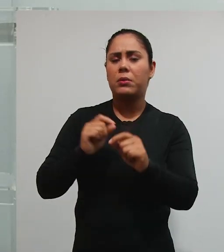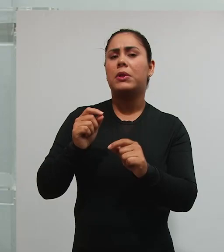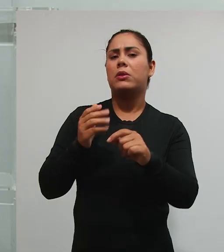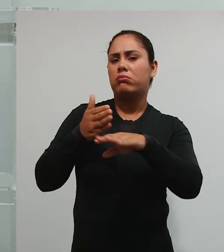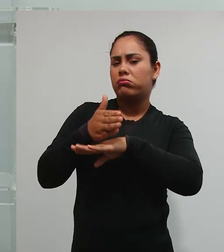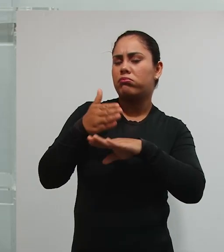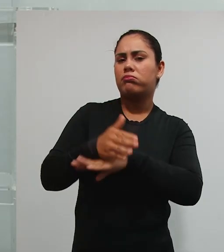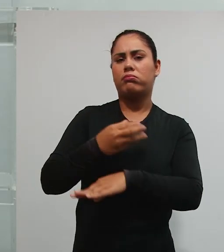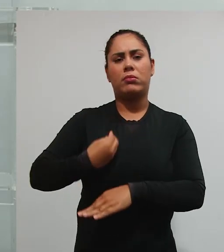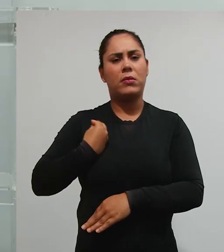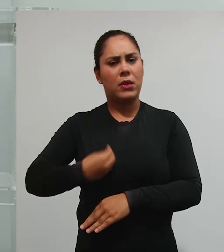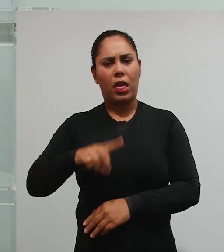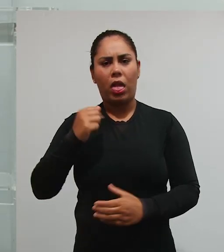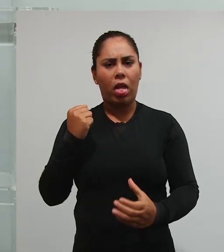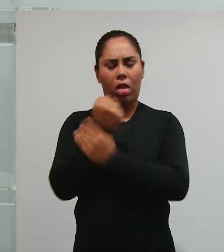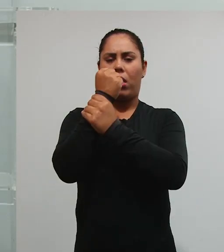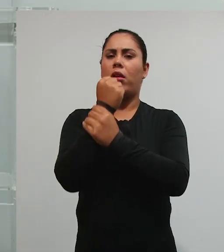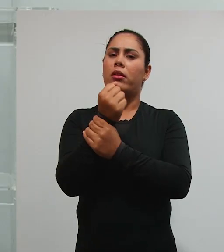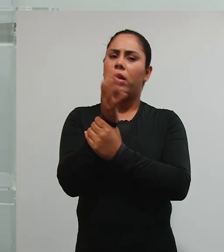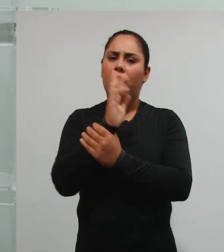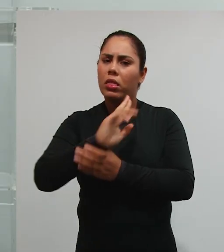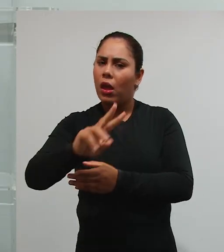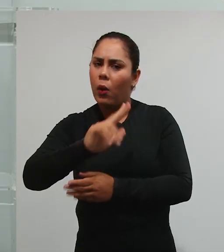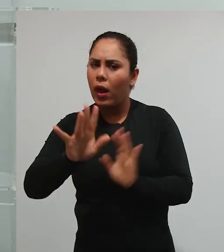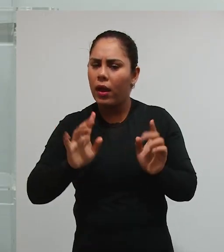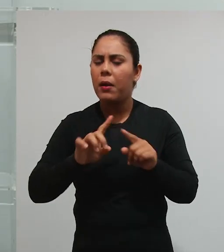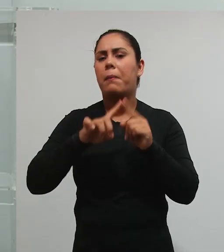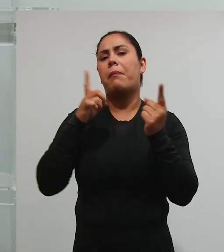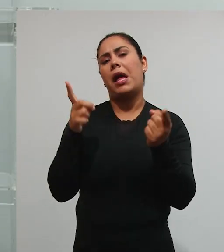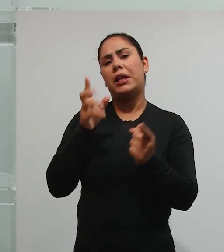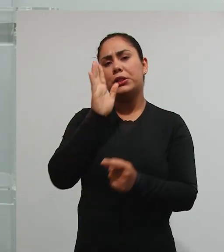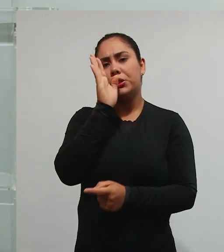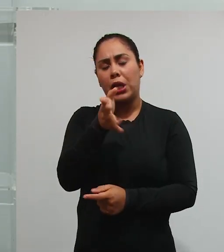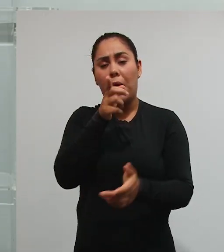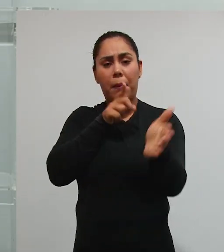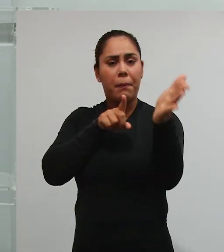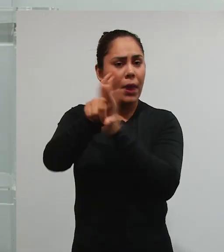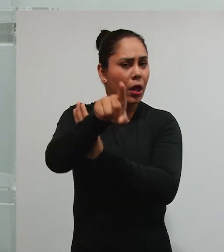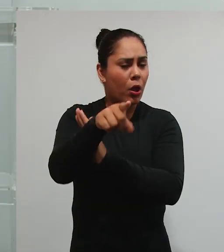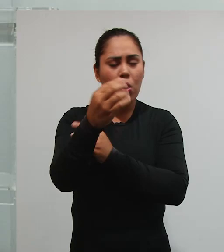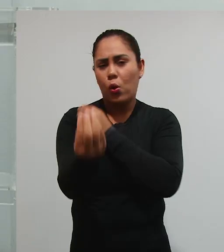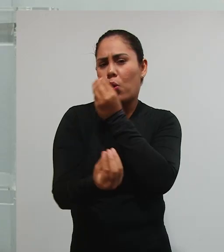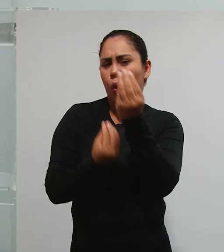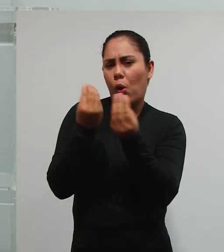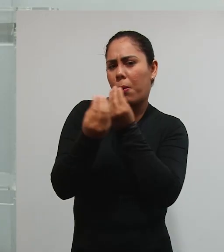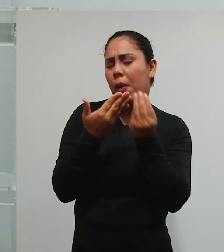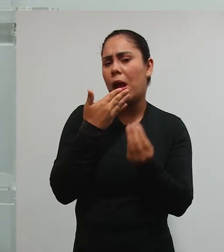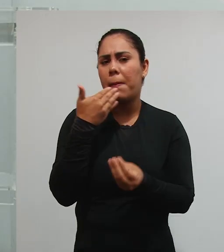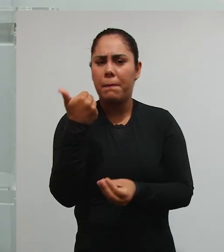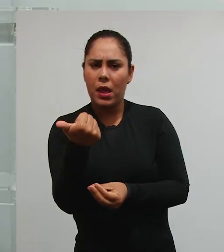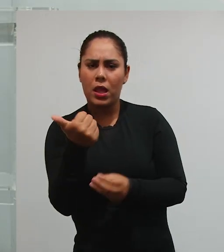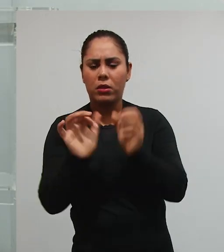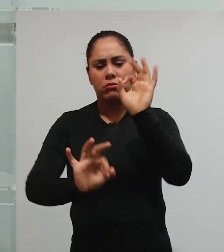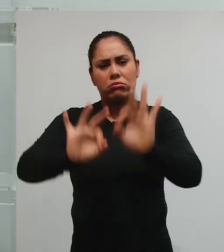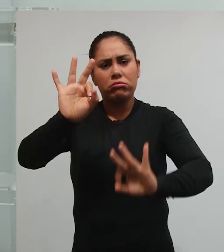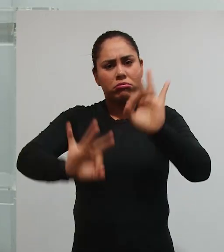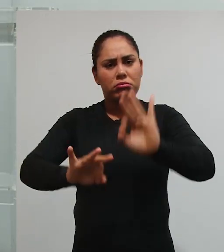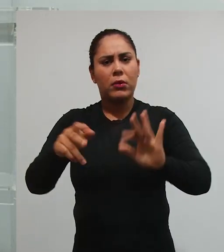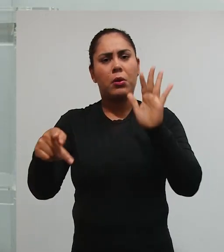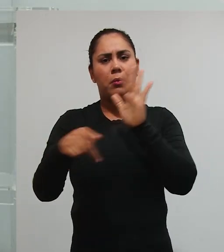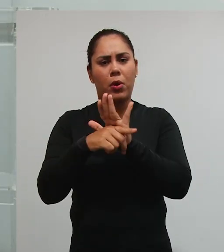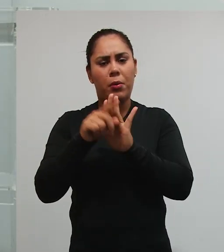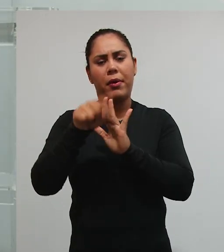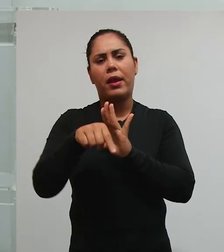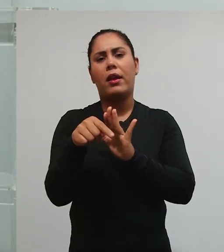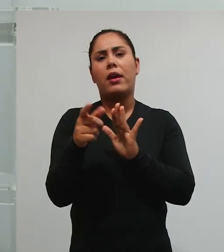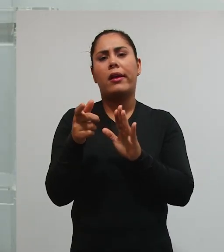maior participação. Não garante, como eu estou falando, mas já que você pergunta como é melhor e você prepara de acordo